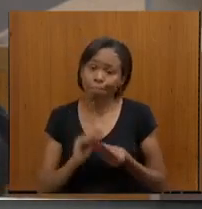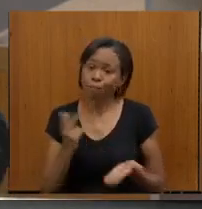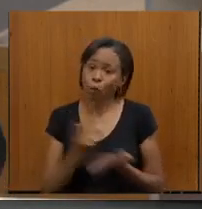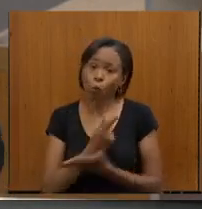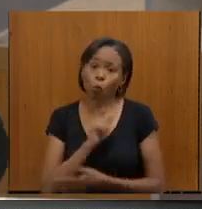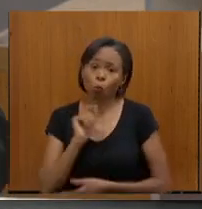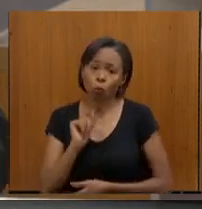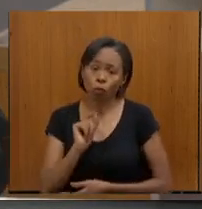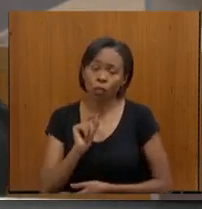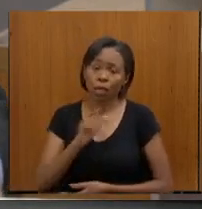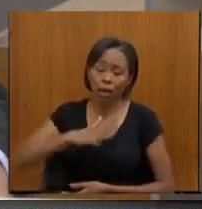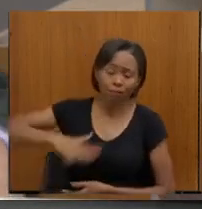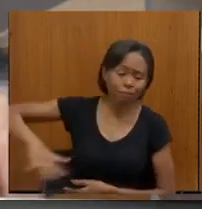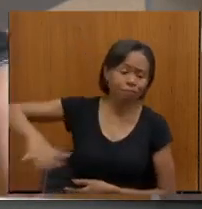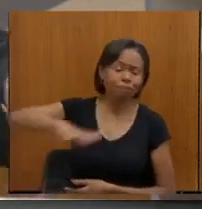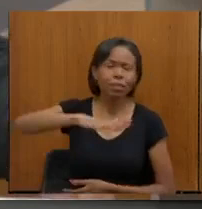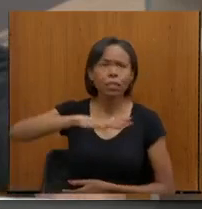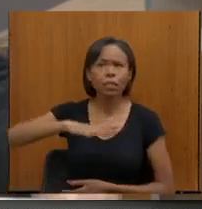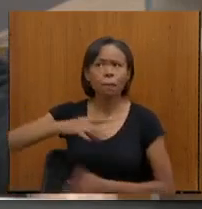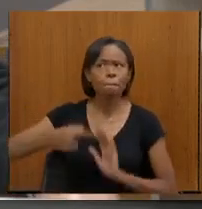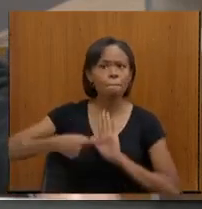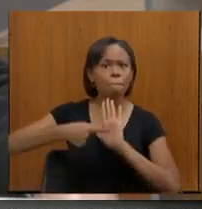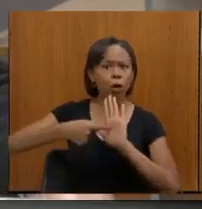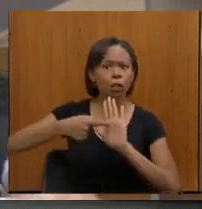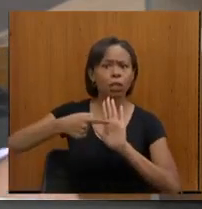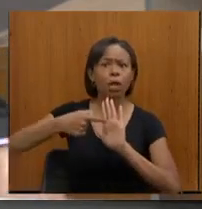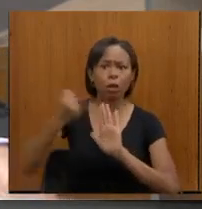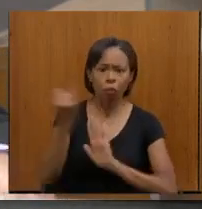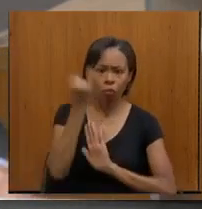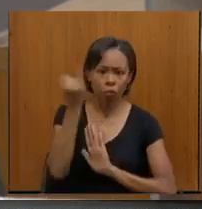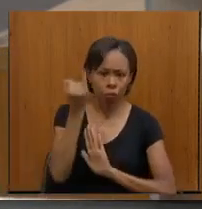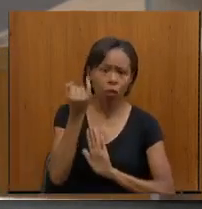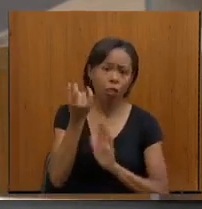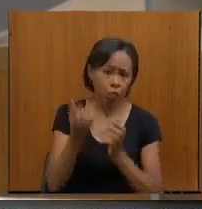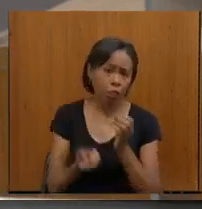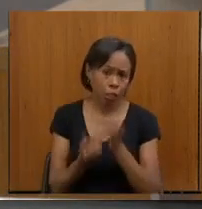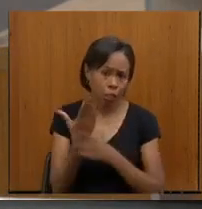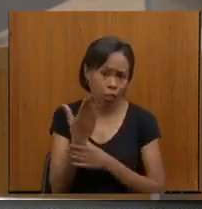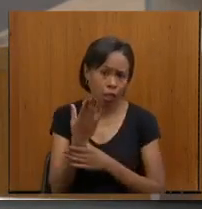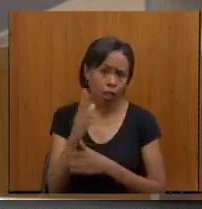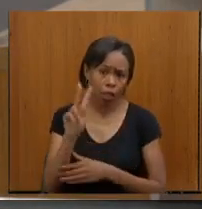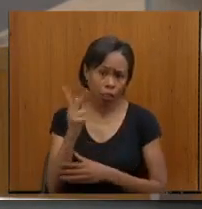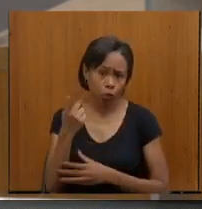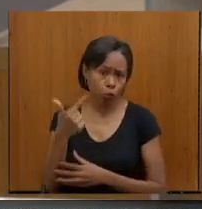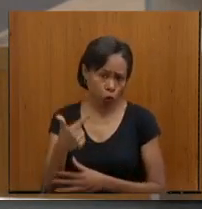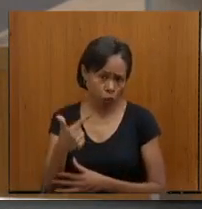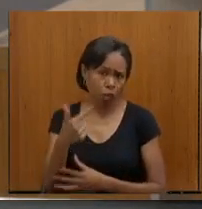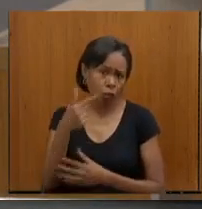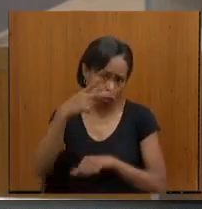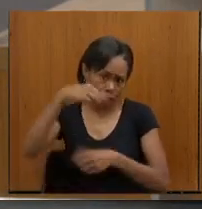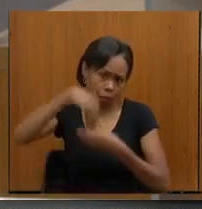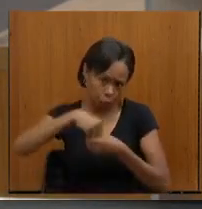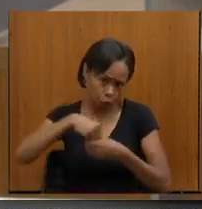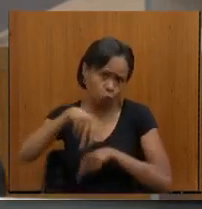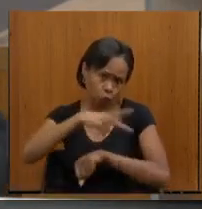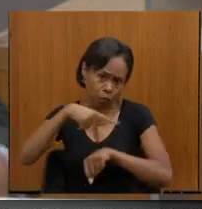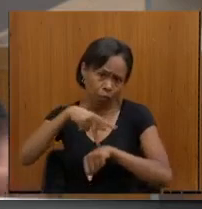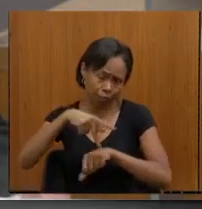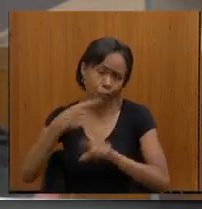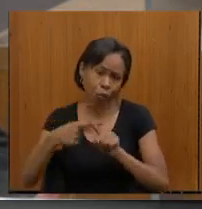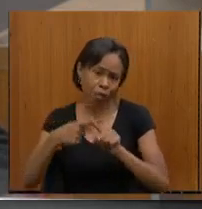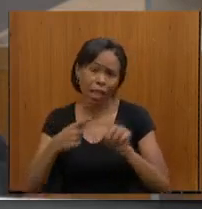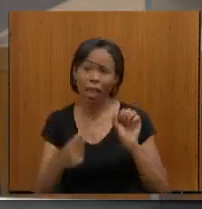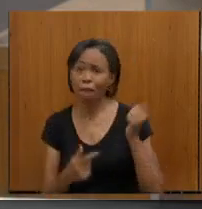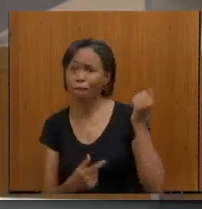interessante nós produzimos hidrogênio em nosso país primeiro porque existe uma demanda externa